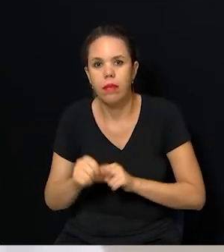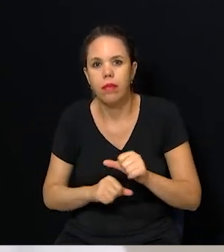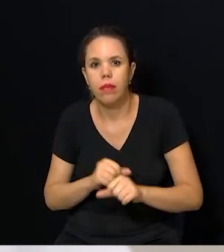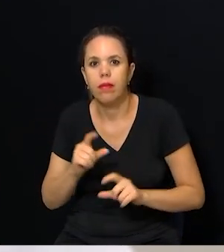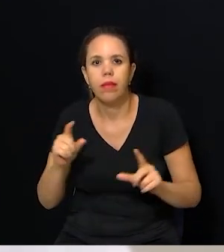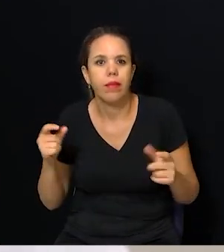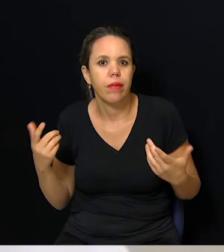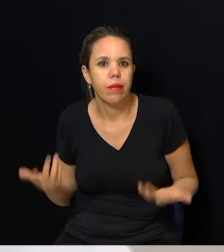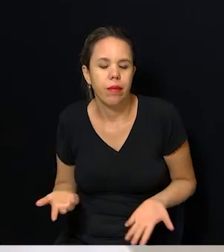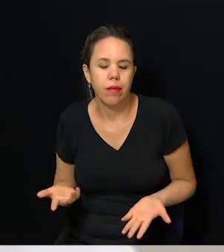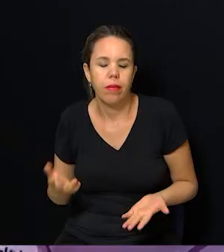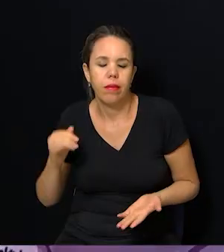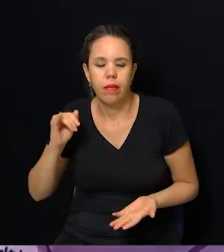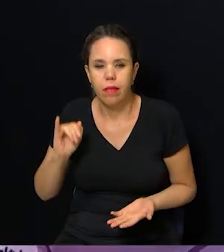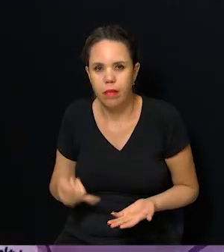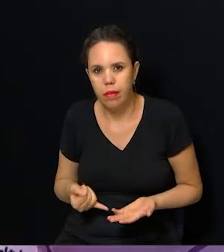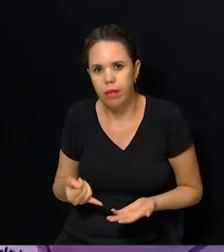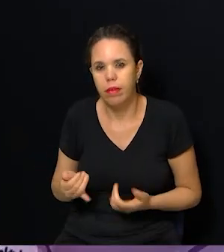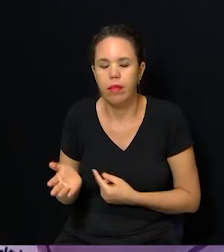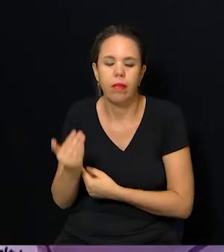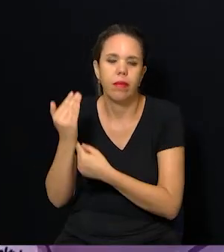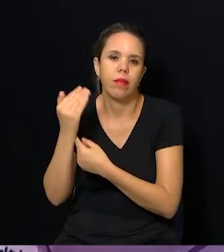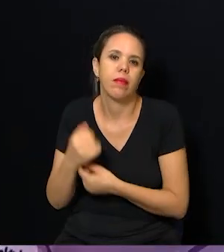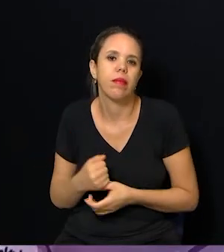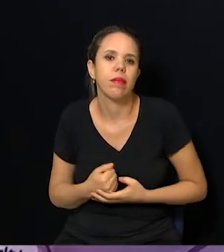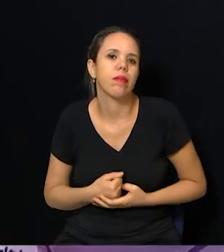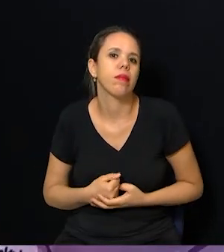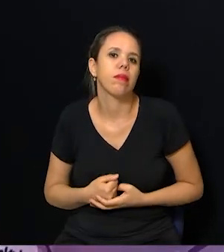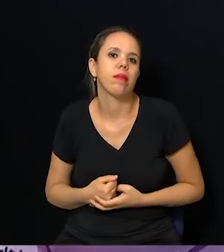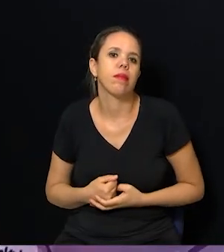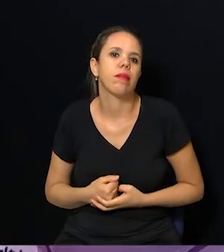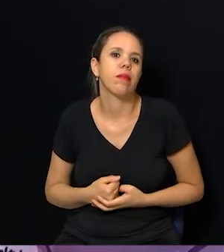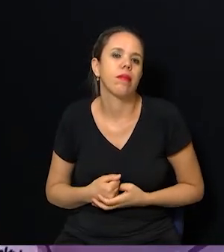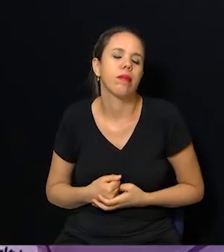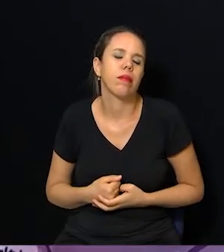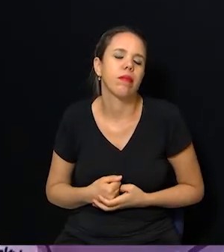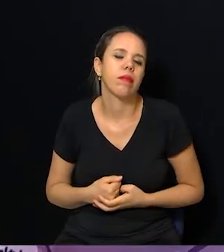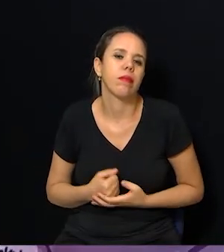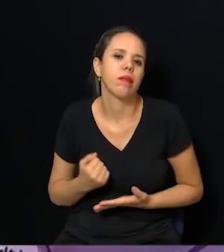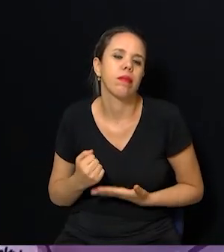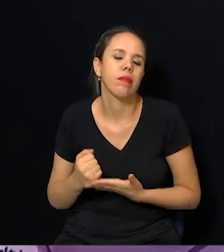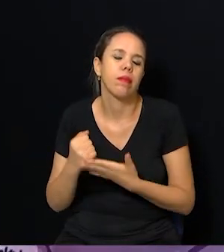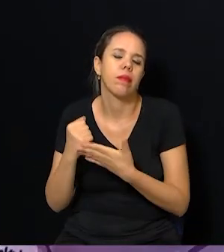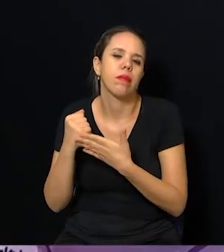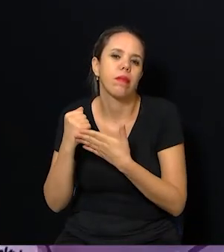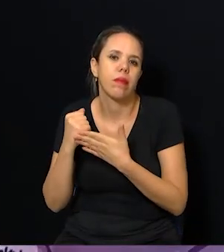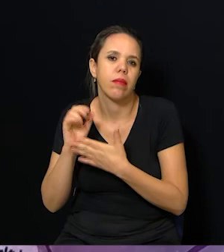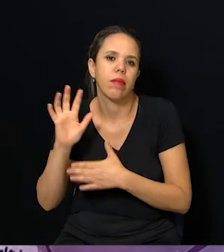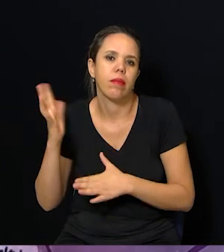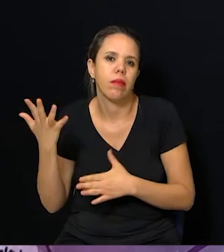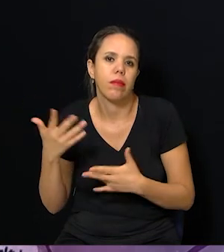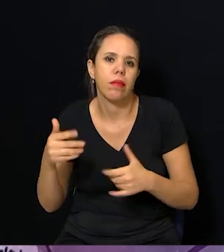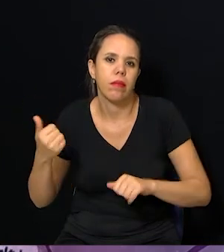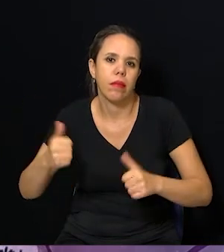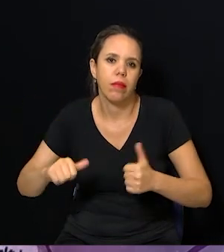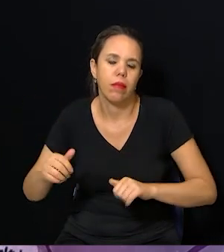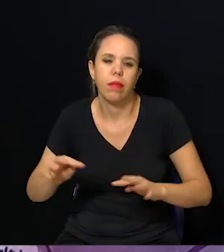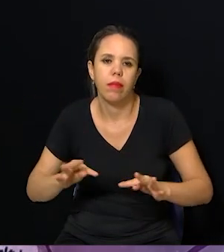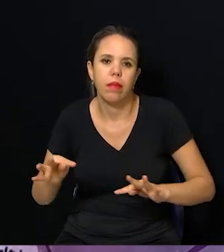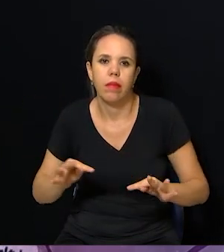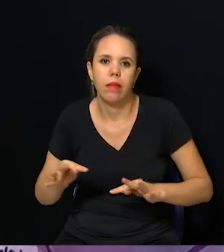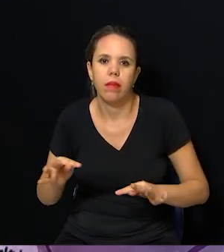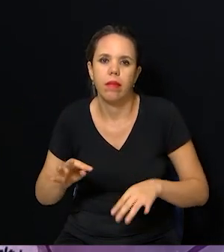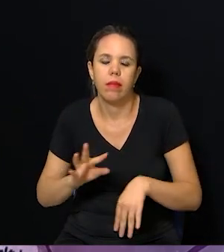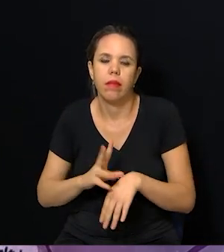realidade é essa. Então a gente tem que aproveitar essas tecnologias para também auxiliar no eventual diagnóstico precoce de